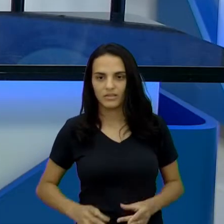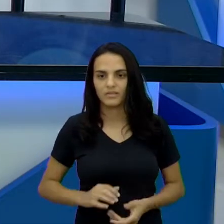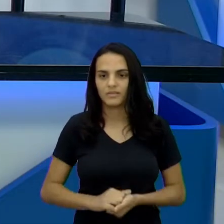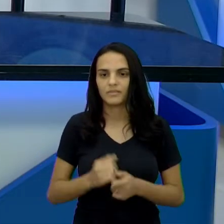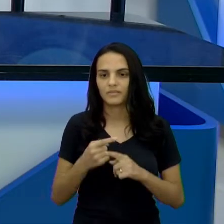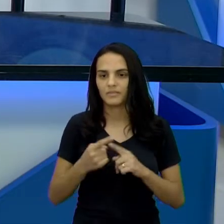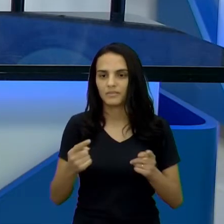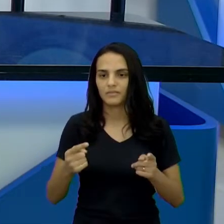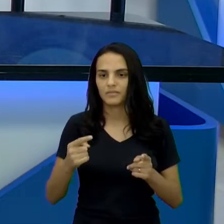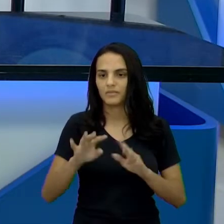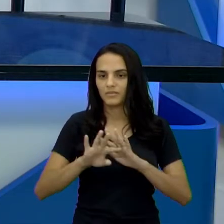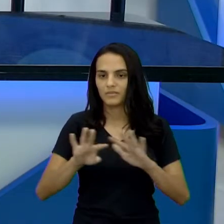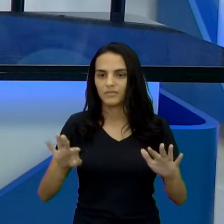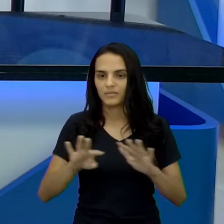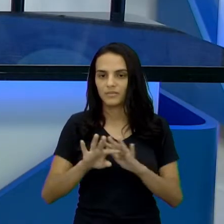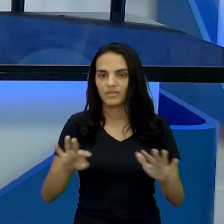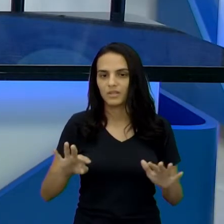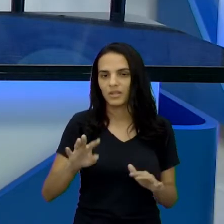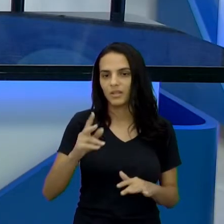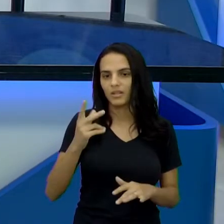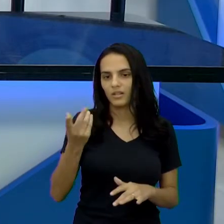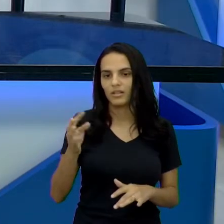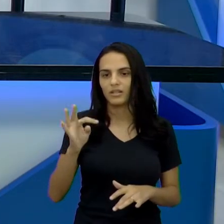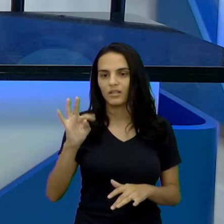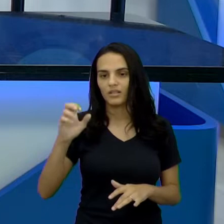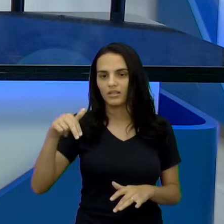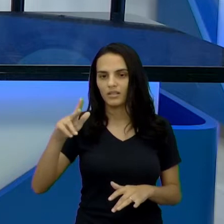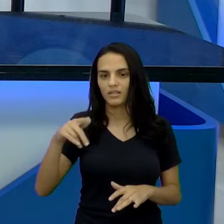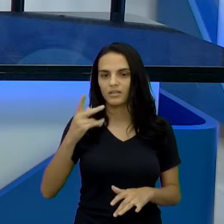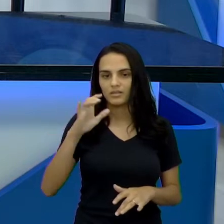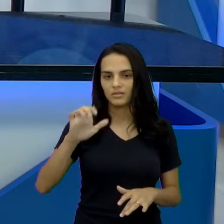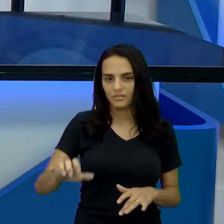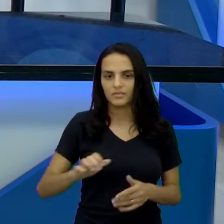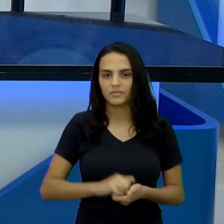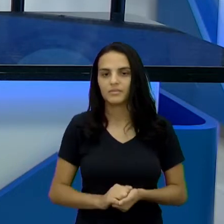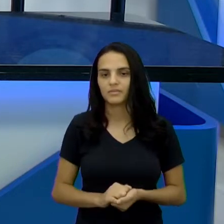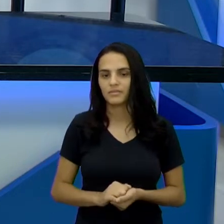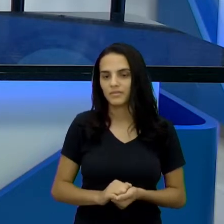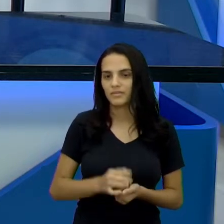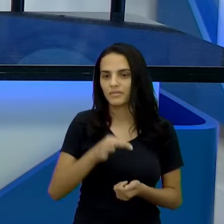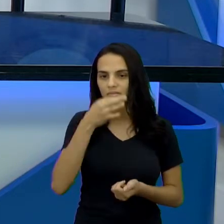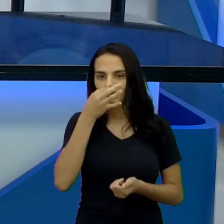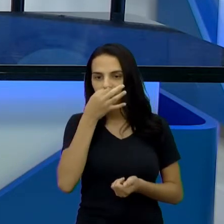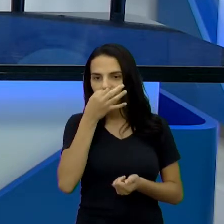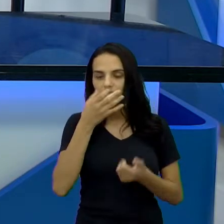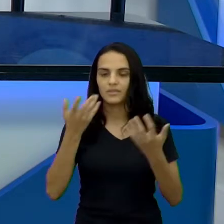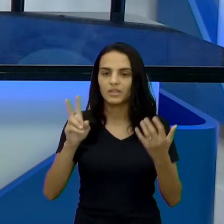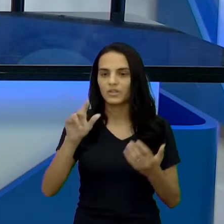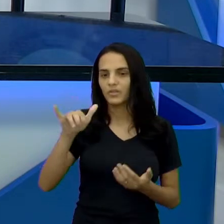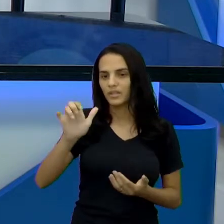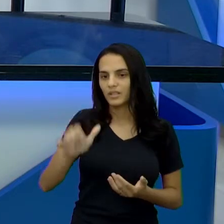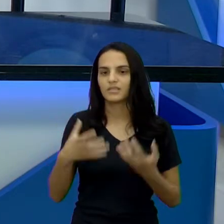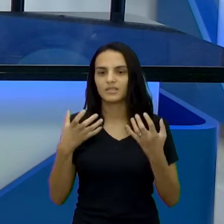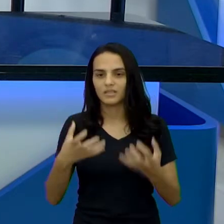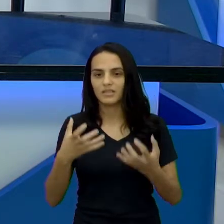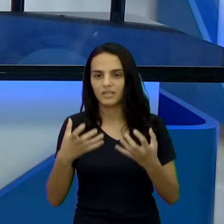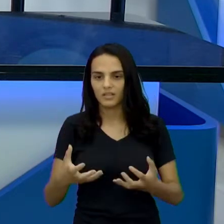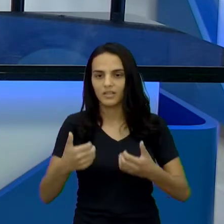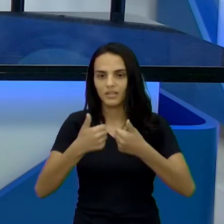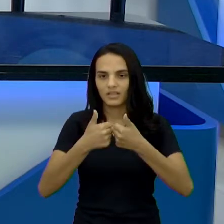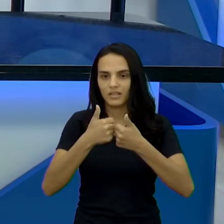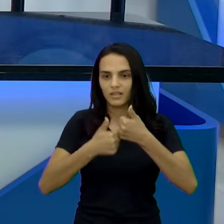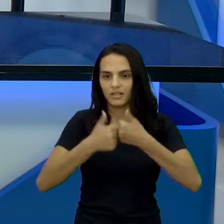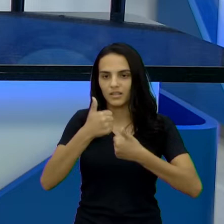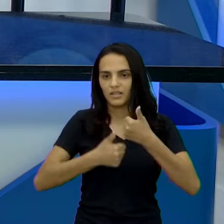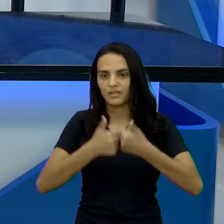só tacando um pouquinho de tênis pé. Ou seja, a Fabiana com roupa preta vira branca. E o Vinícius quer jogar futebol. E é os 3 ao mesmo tempo falando, vem